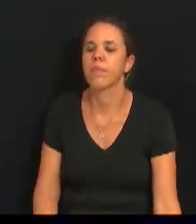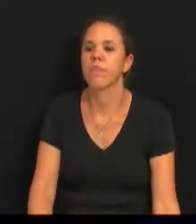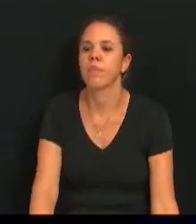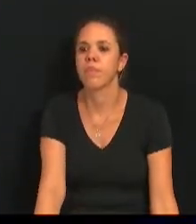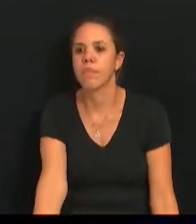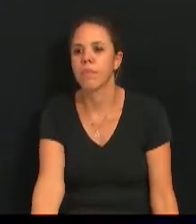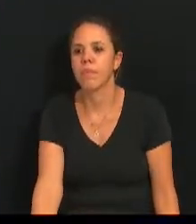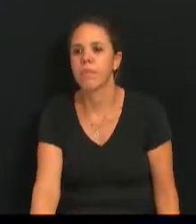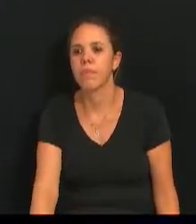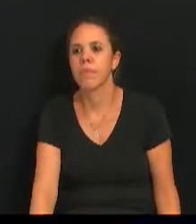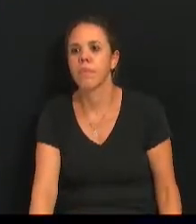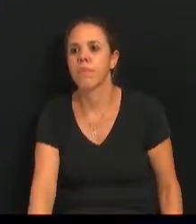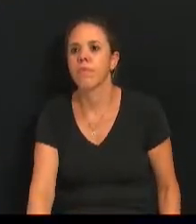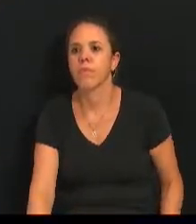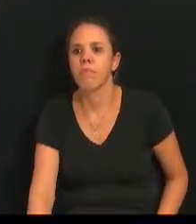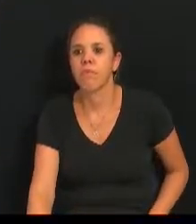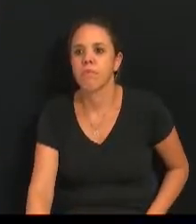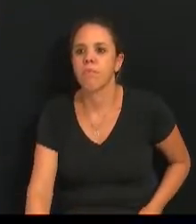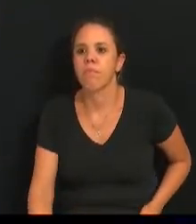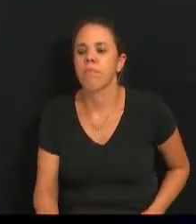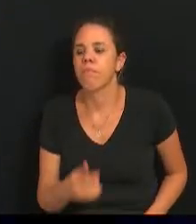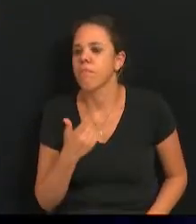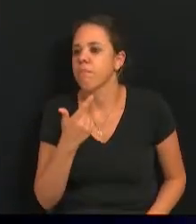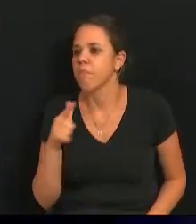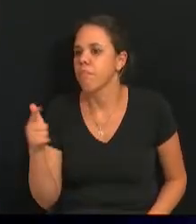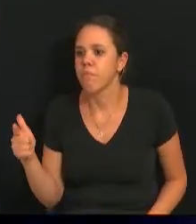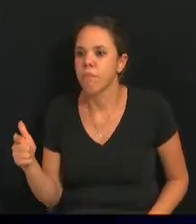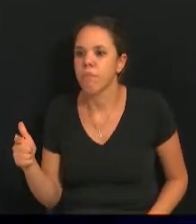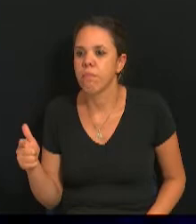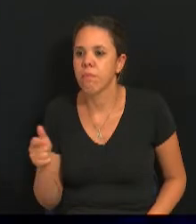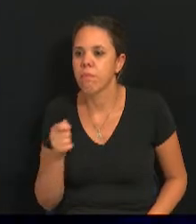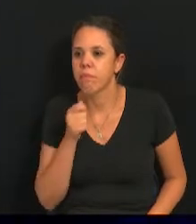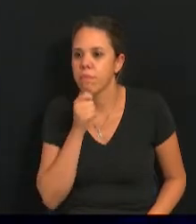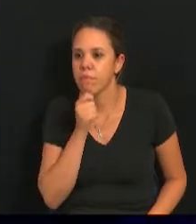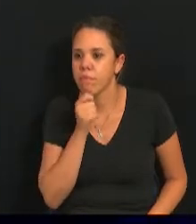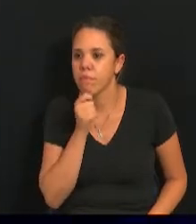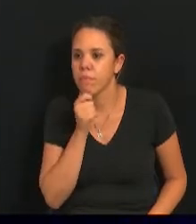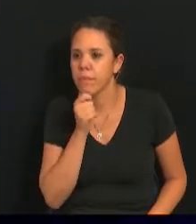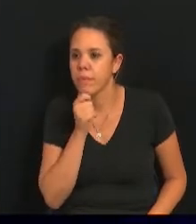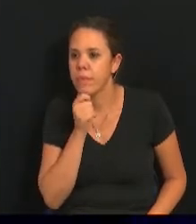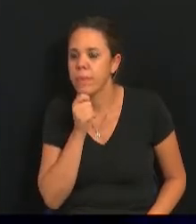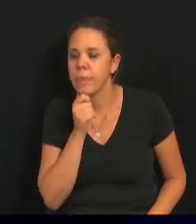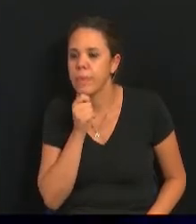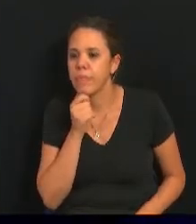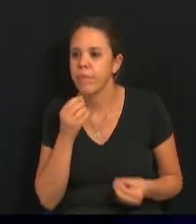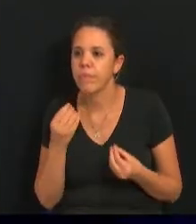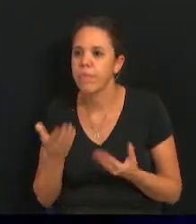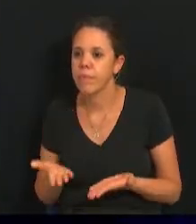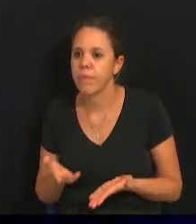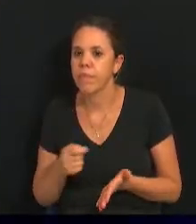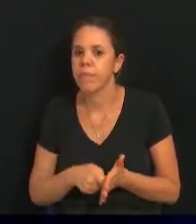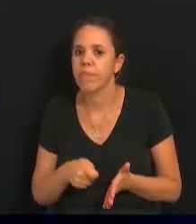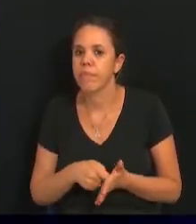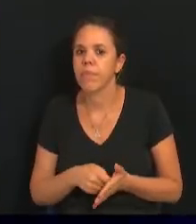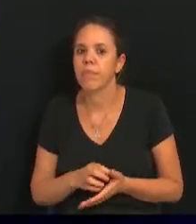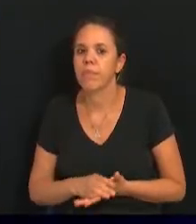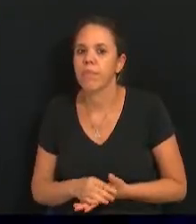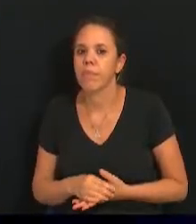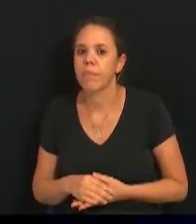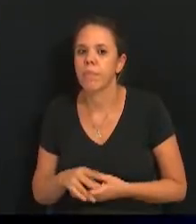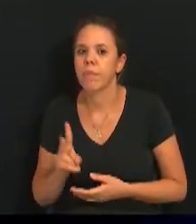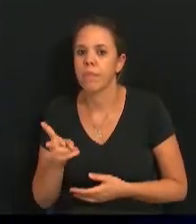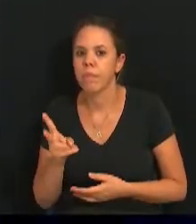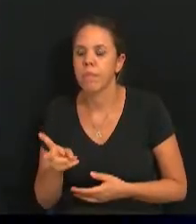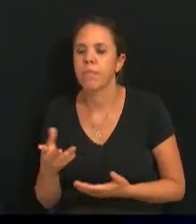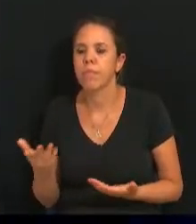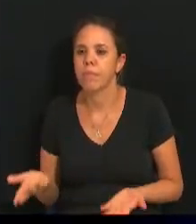mas aí não tivemos... não foi encaminhado as nossas pautas, como sempre, as nossas